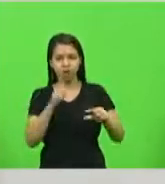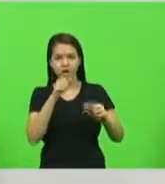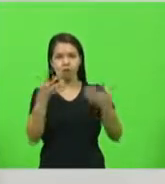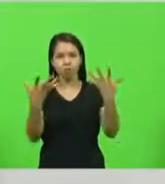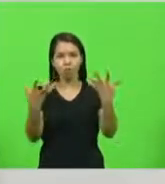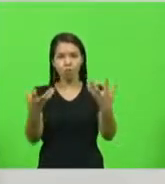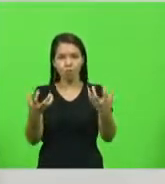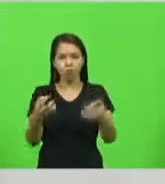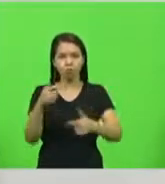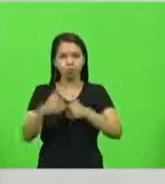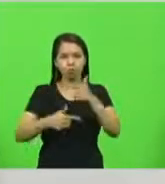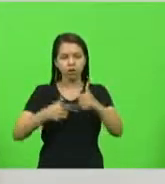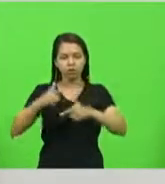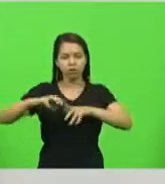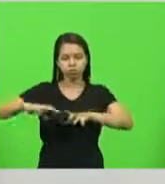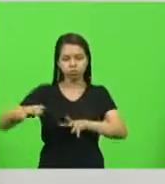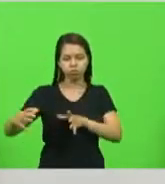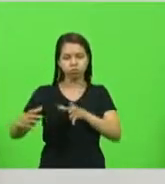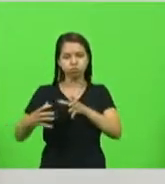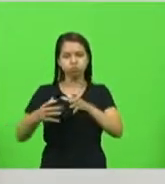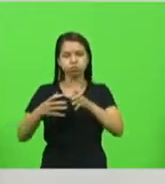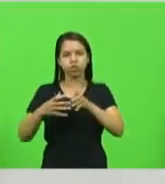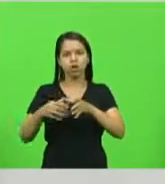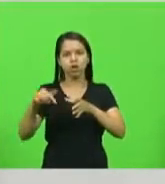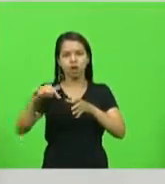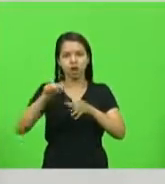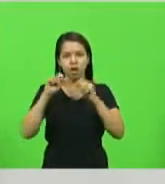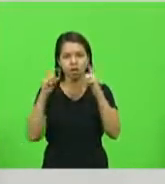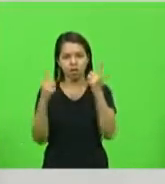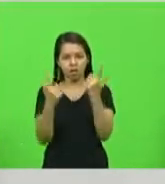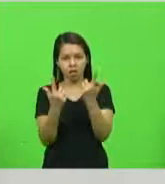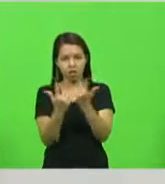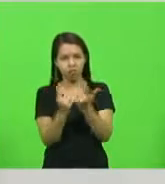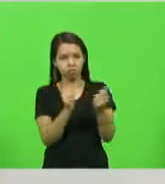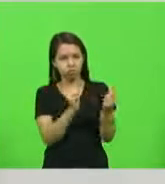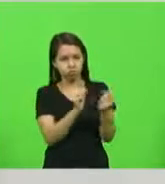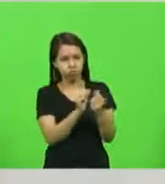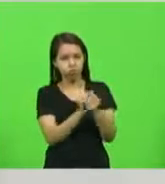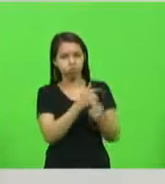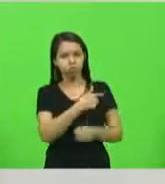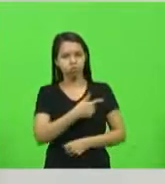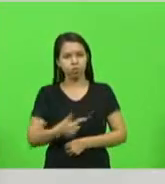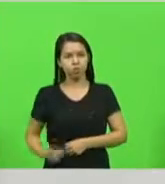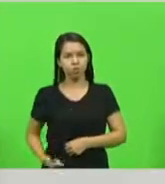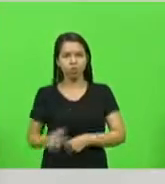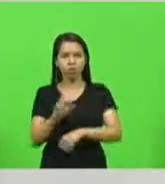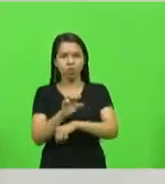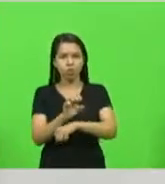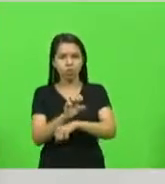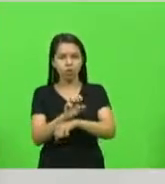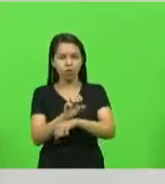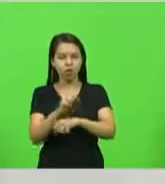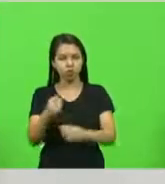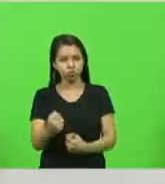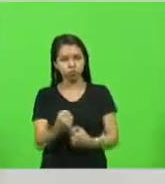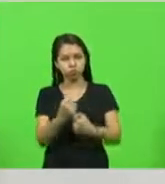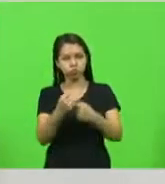conjunto entre a Alesc e o Governo do Estado. Forças somadas para melhorar Santa